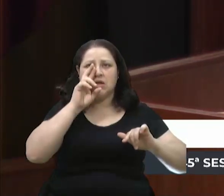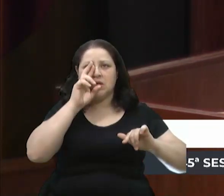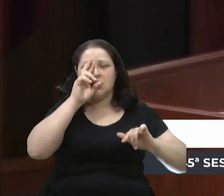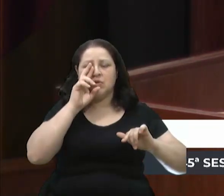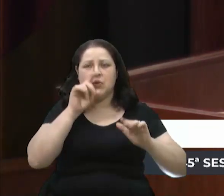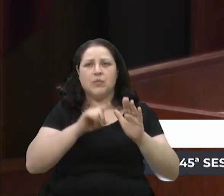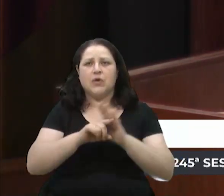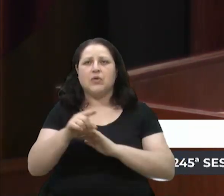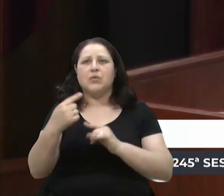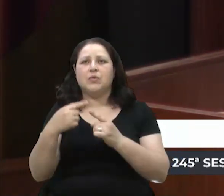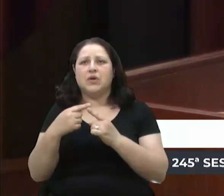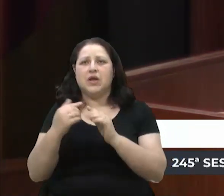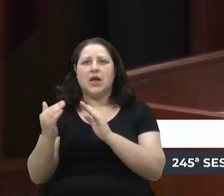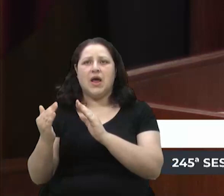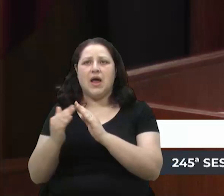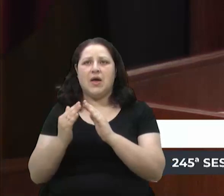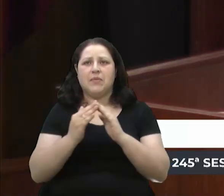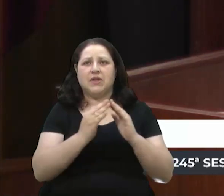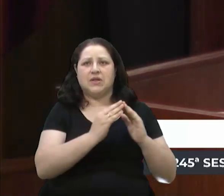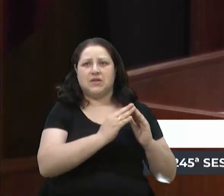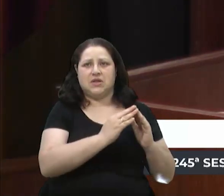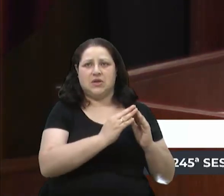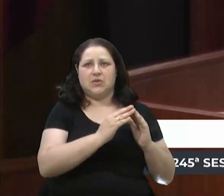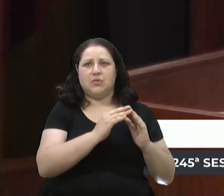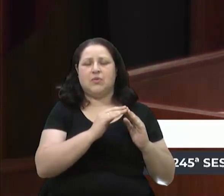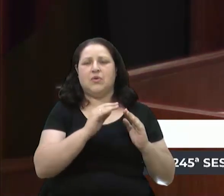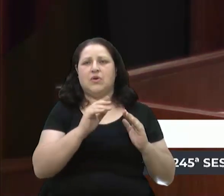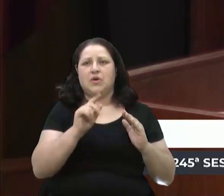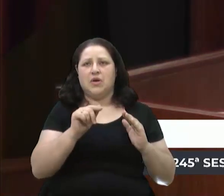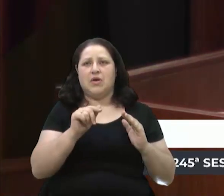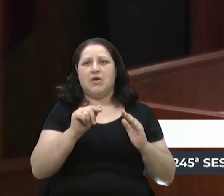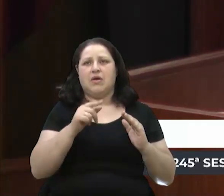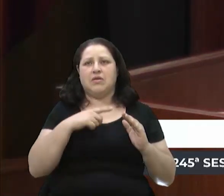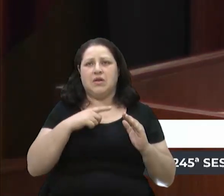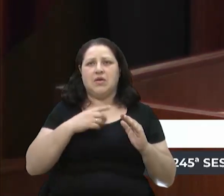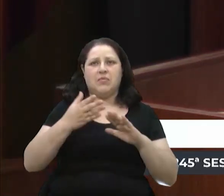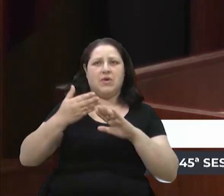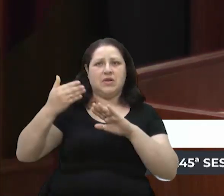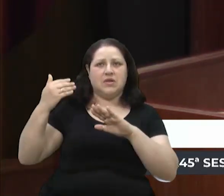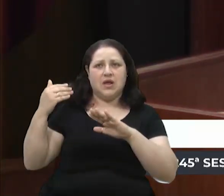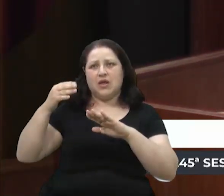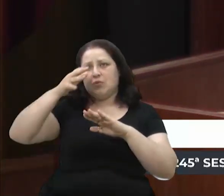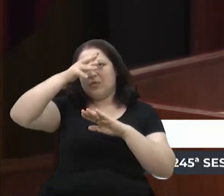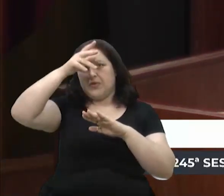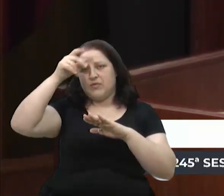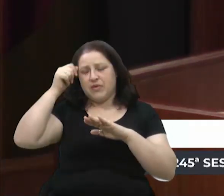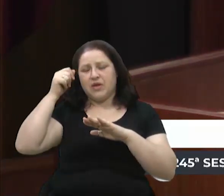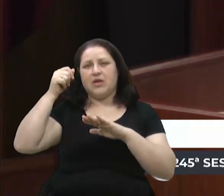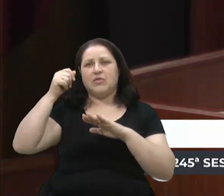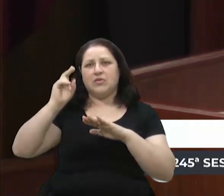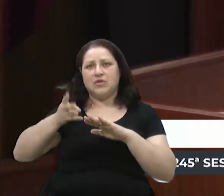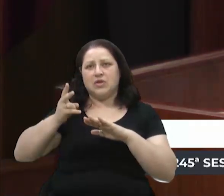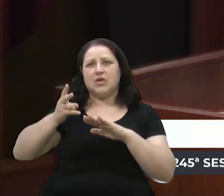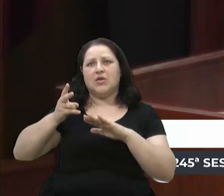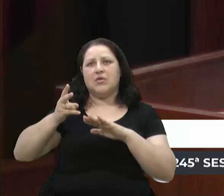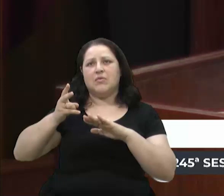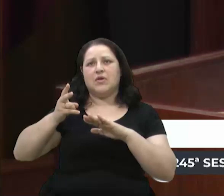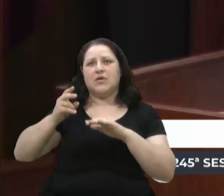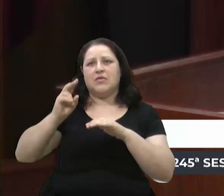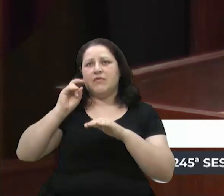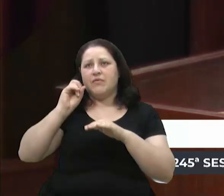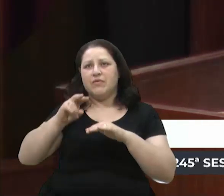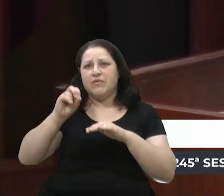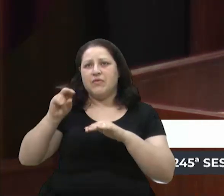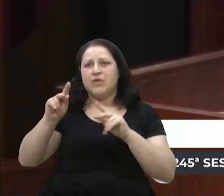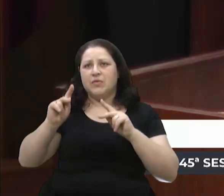Porque habitação, em outros prefeitos que passou, sempre viram o pessoal fazer